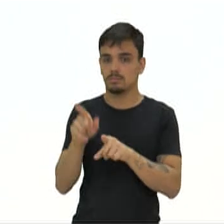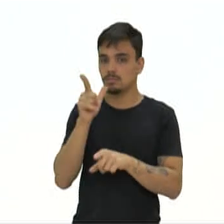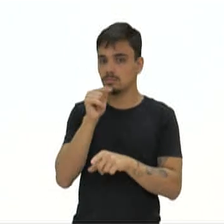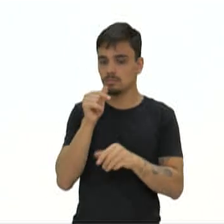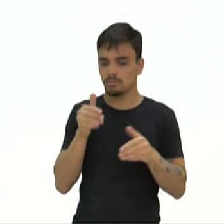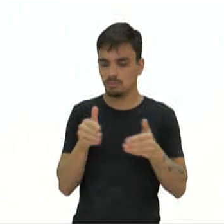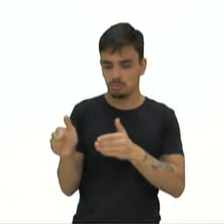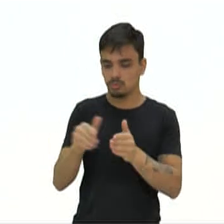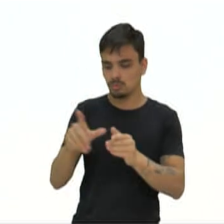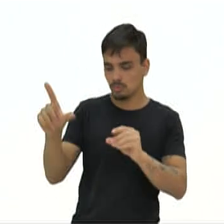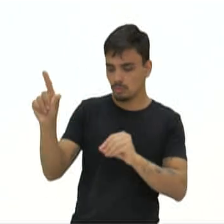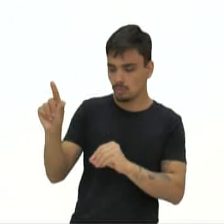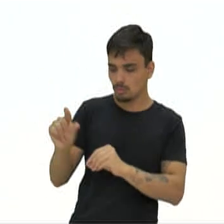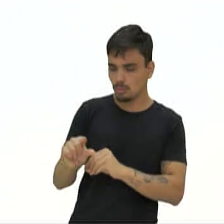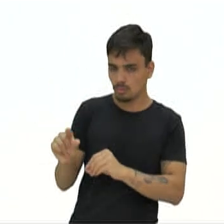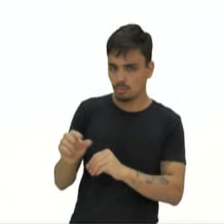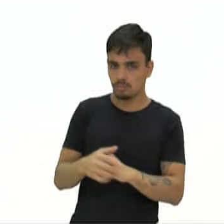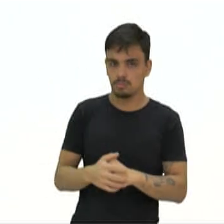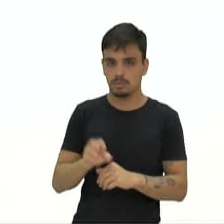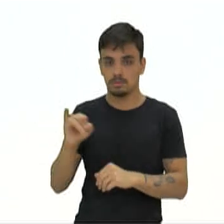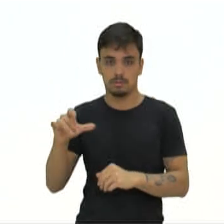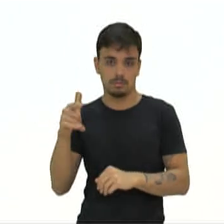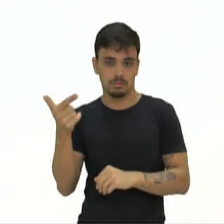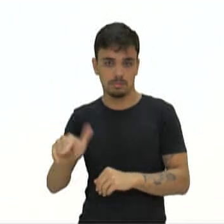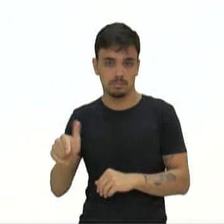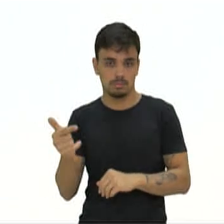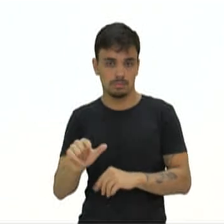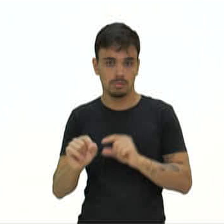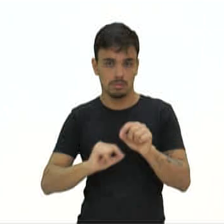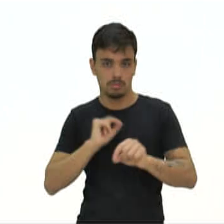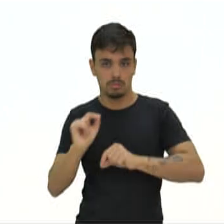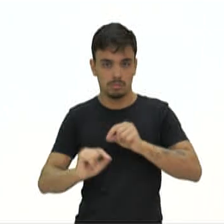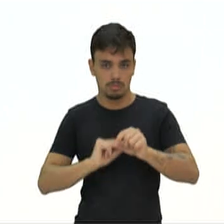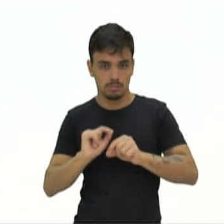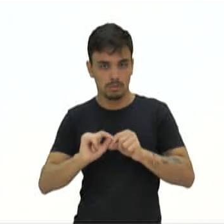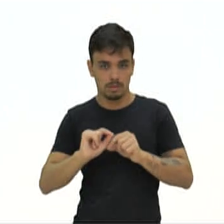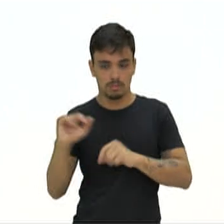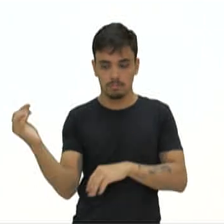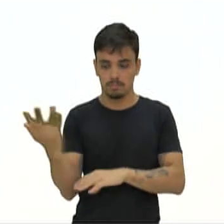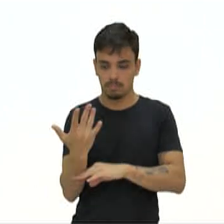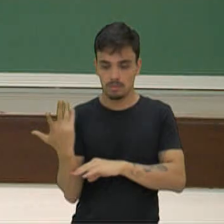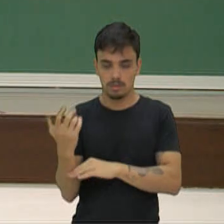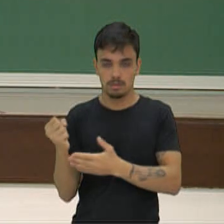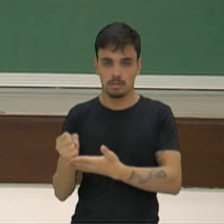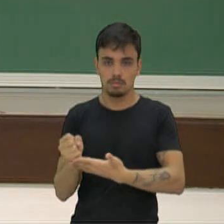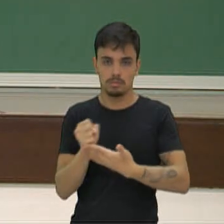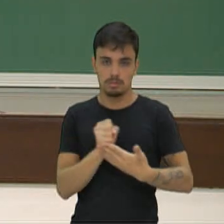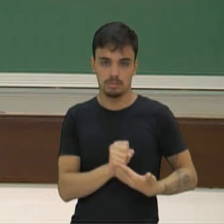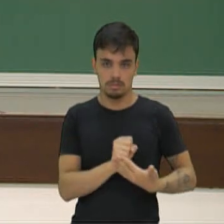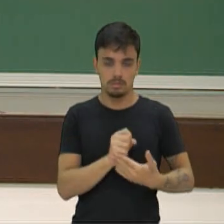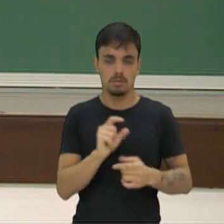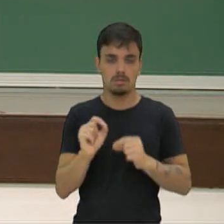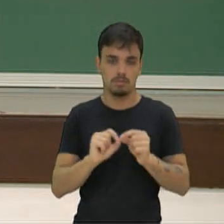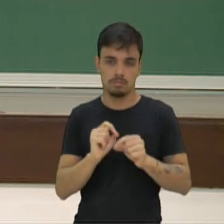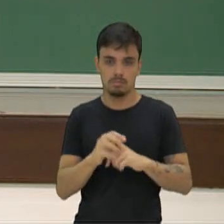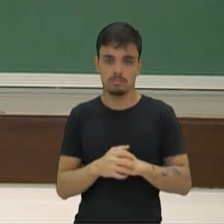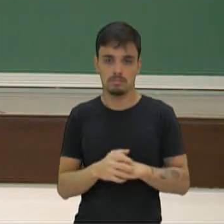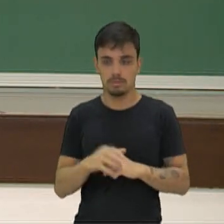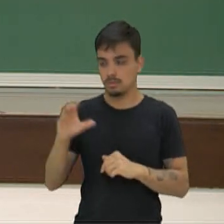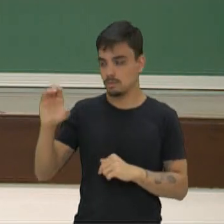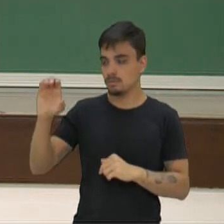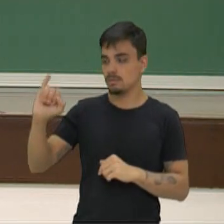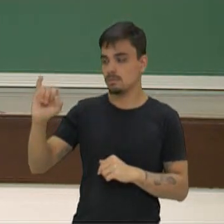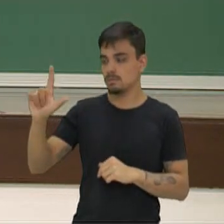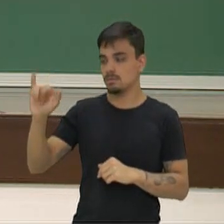ela diminui. Quando não tem mata ciliar, que vem de cílio, que serve como uma